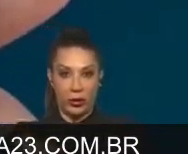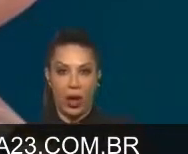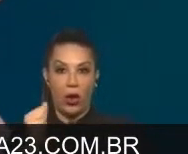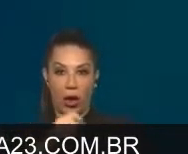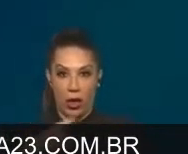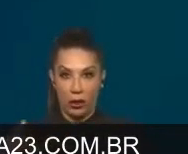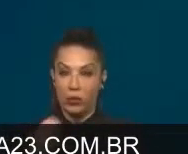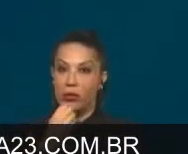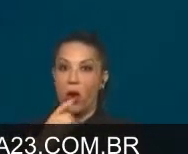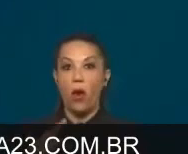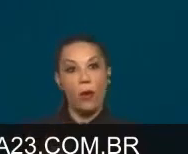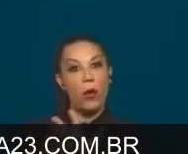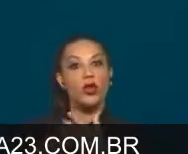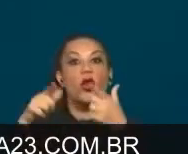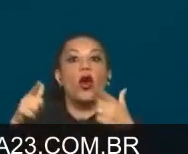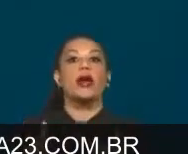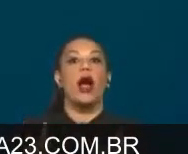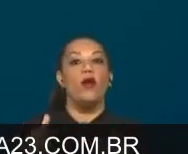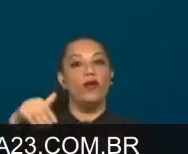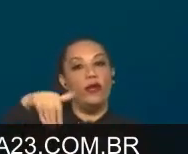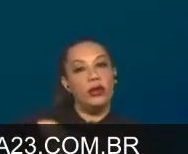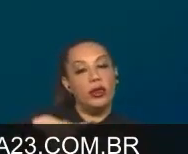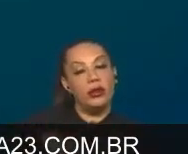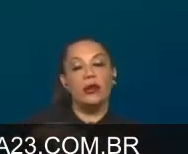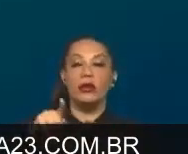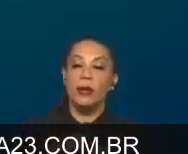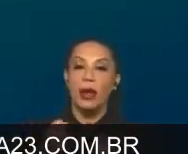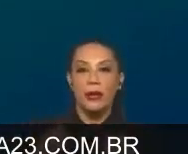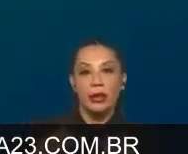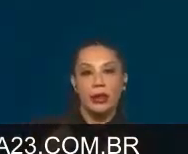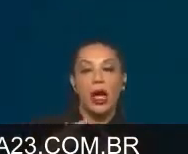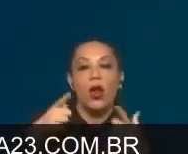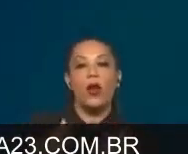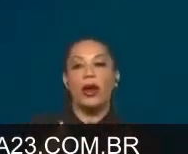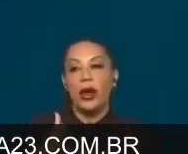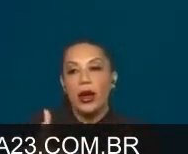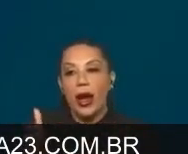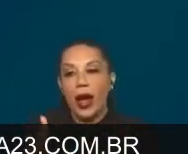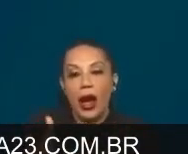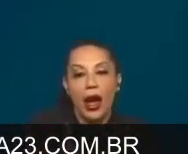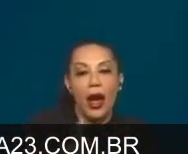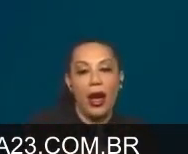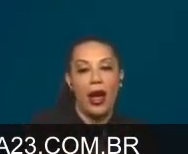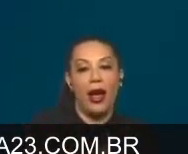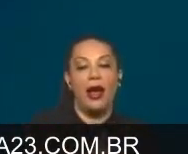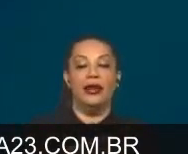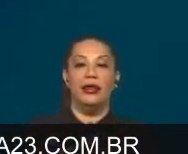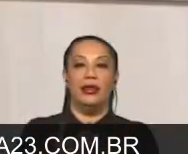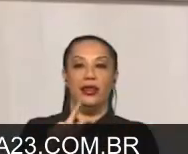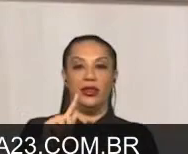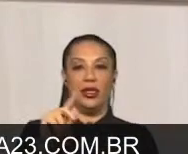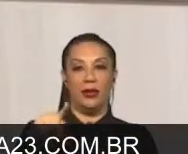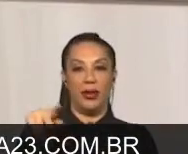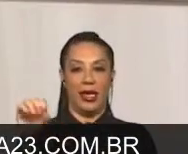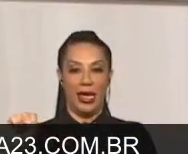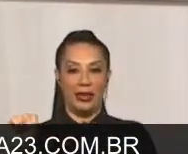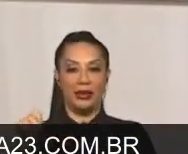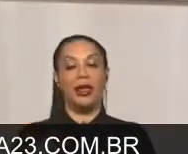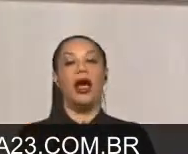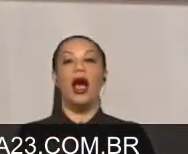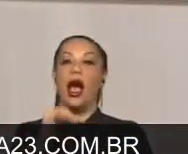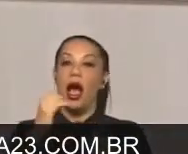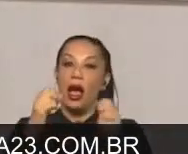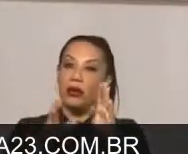de mostrar o local de votação, pode guiar o eleitor até a seção por meio de ferramentas de GPS. Recomendamos